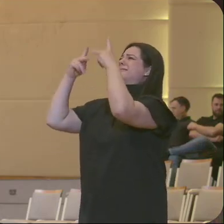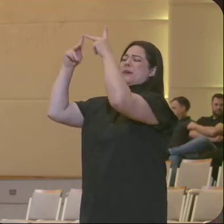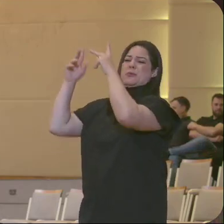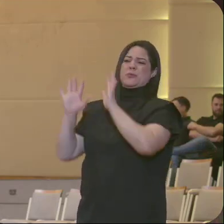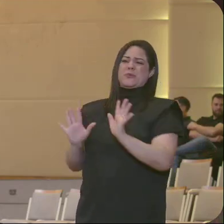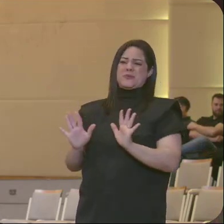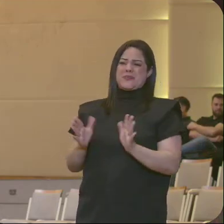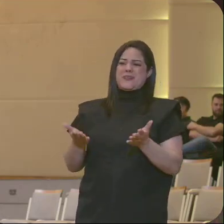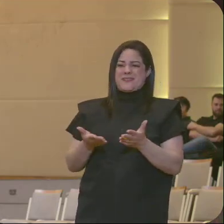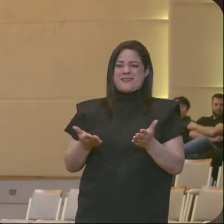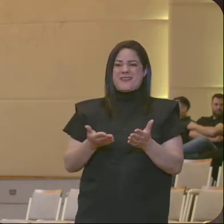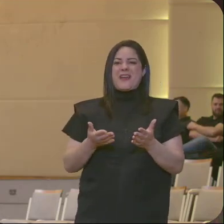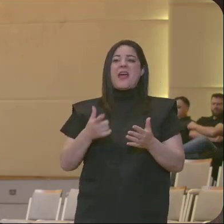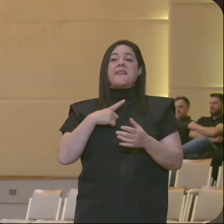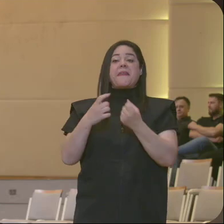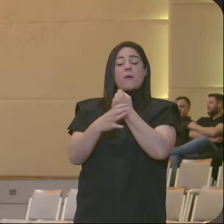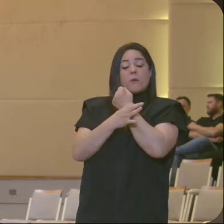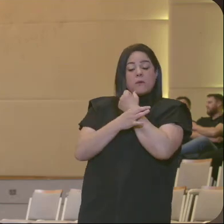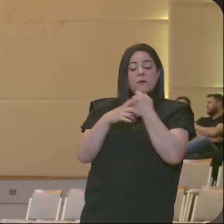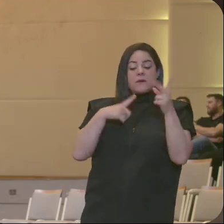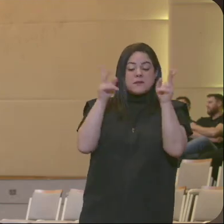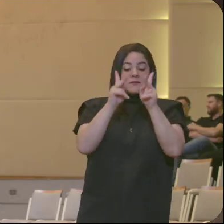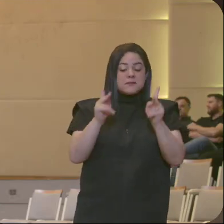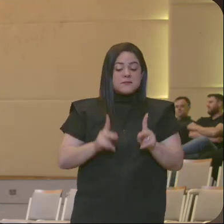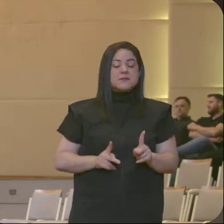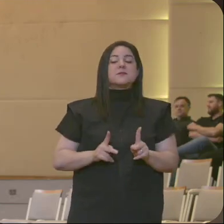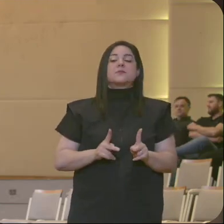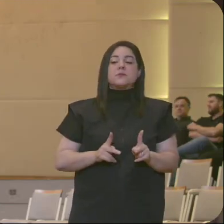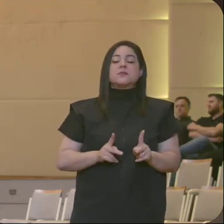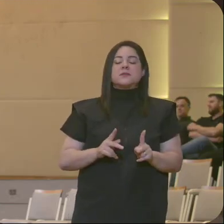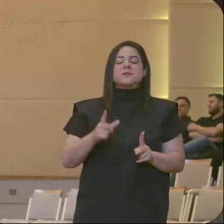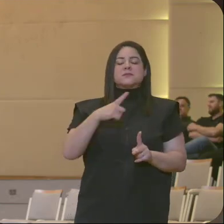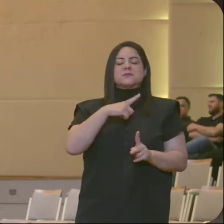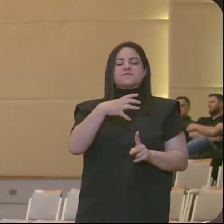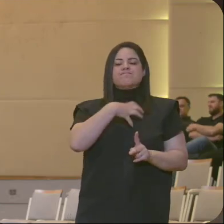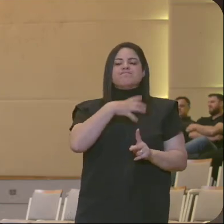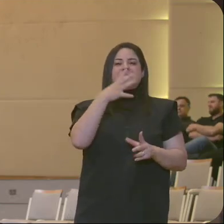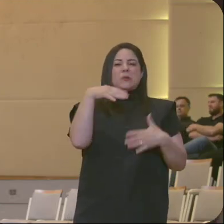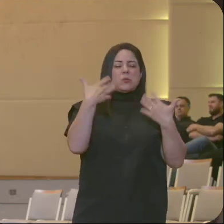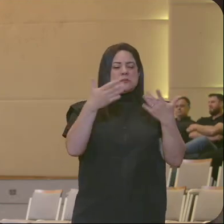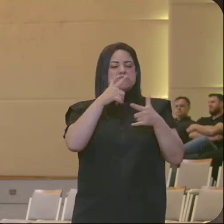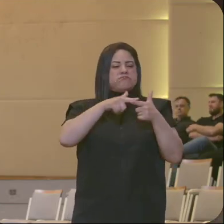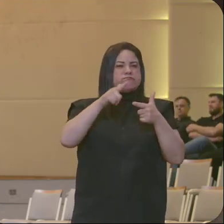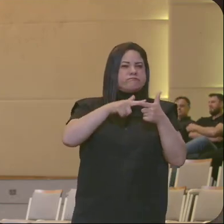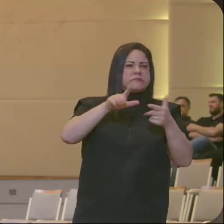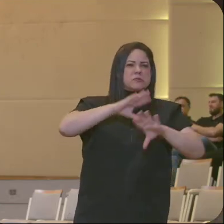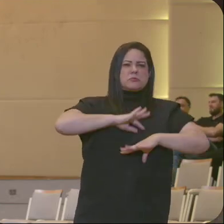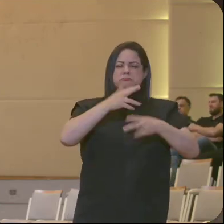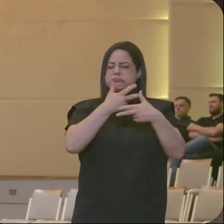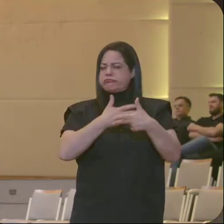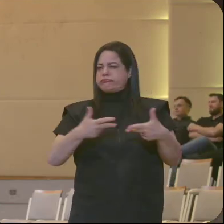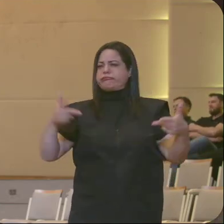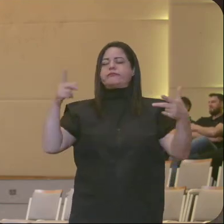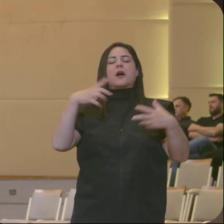e nos dá segurança mesmo em meio às tempestades da